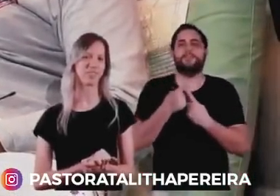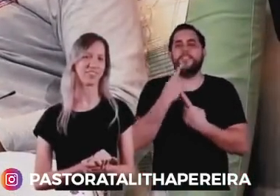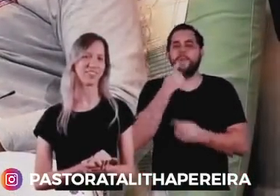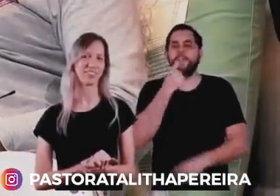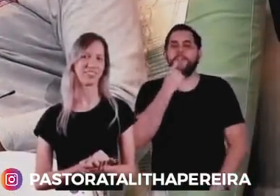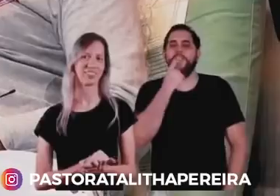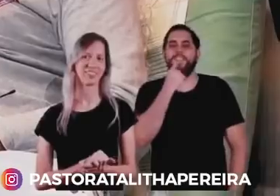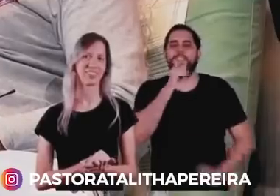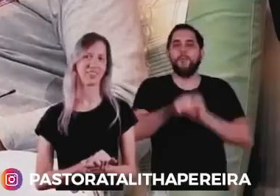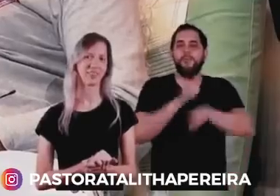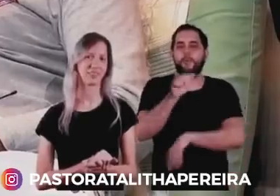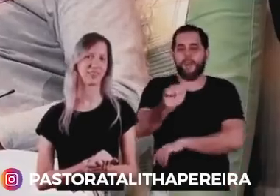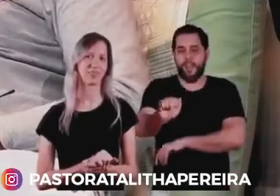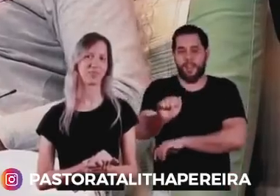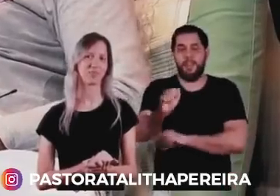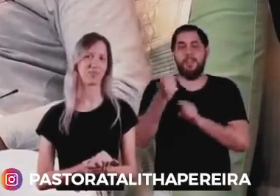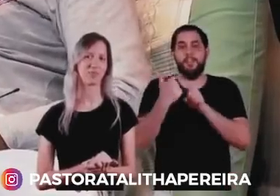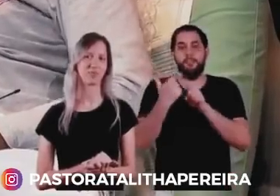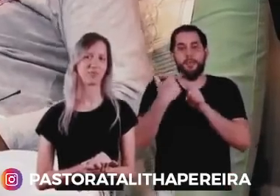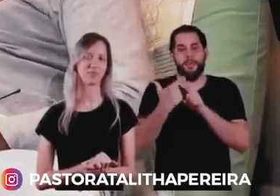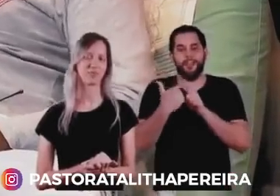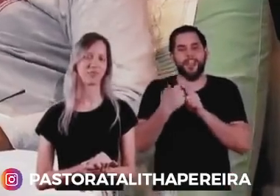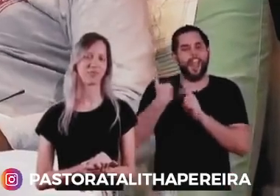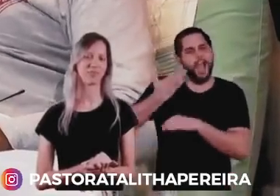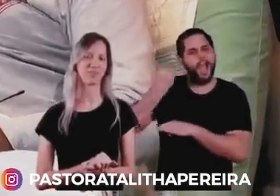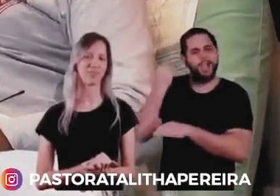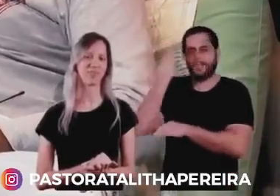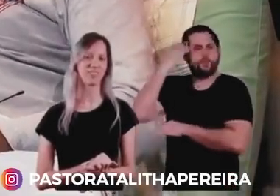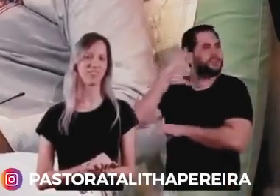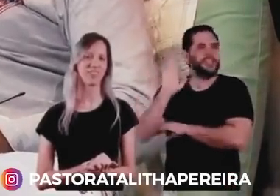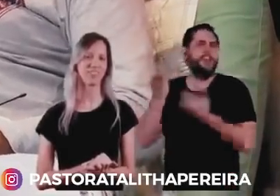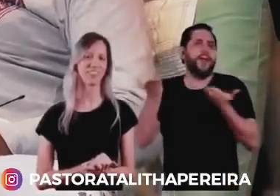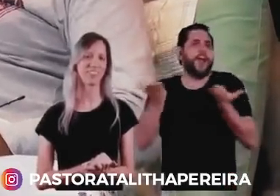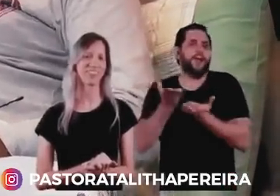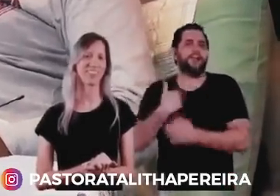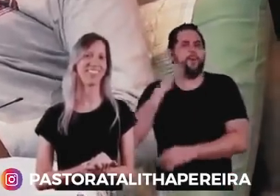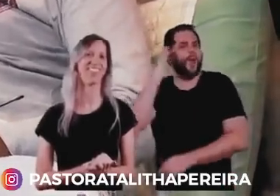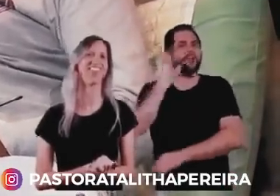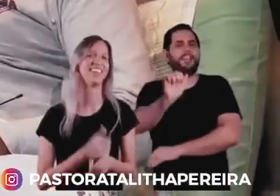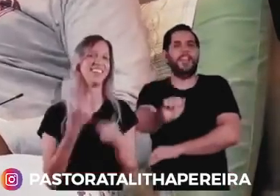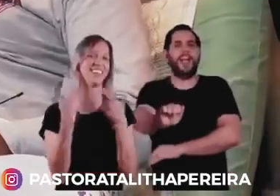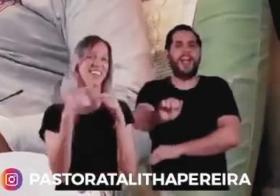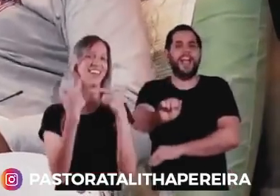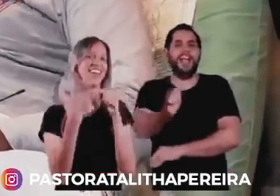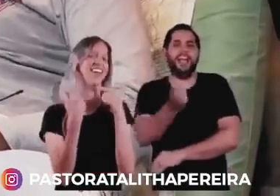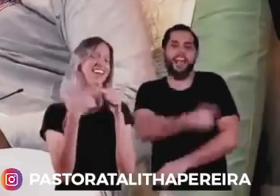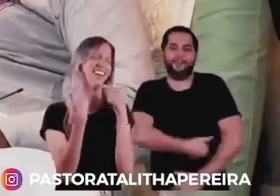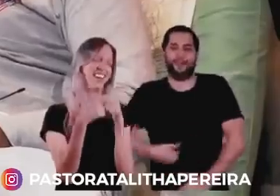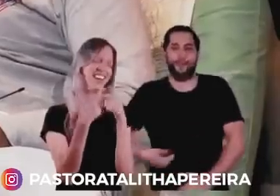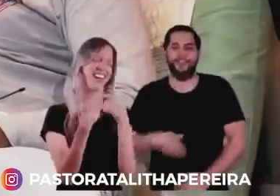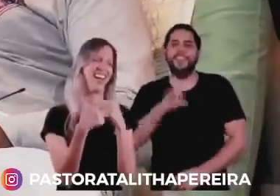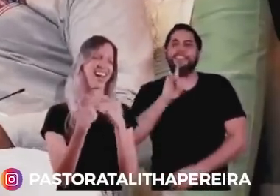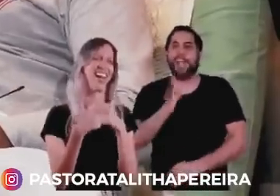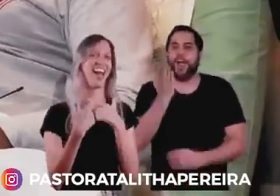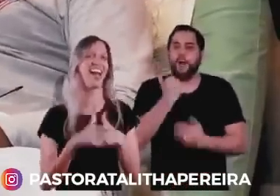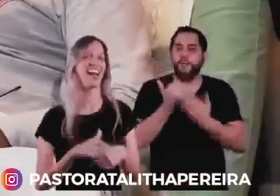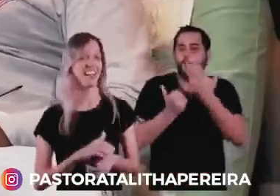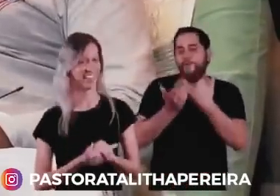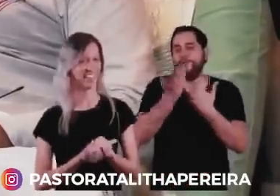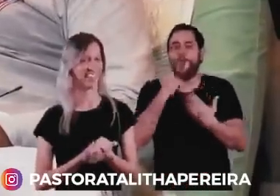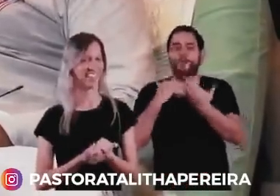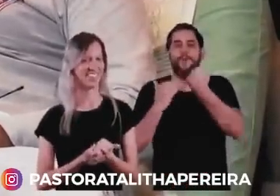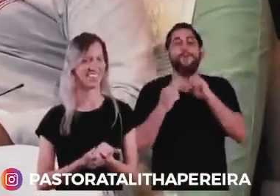A, ele era. Ele, eu não sei nem qual era. Mas eu acho que ele agora é aperitivo. Porque só faço comer.